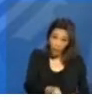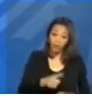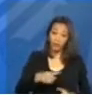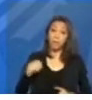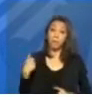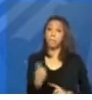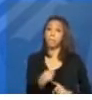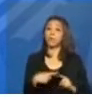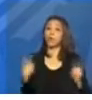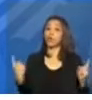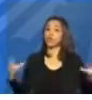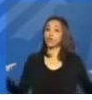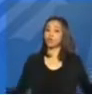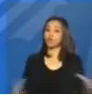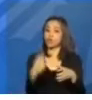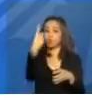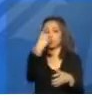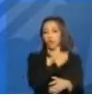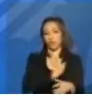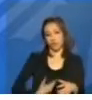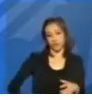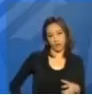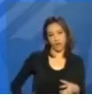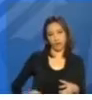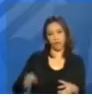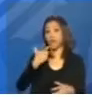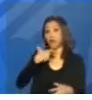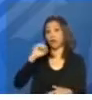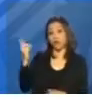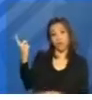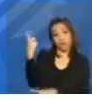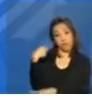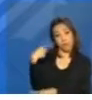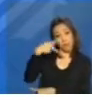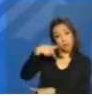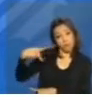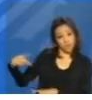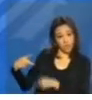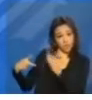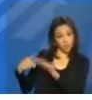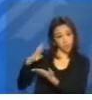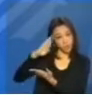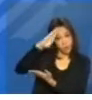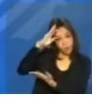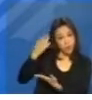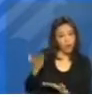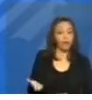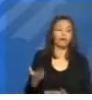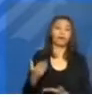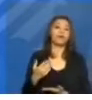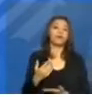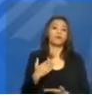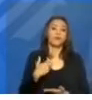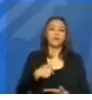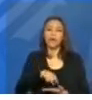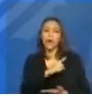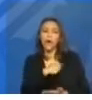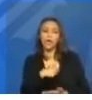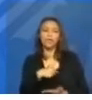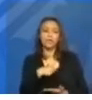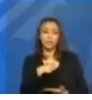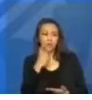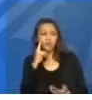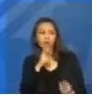só, sob a liderança do presidente Jair Bolsonaro, e todos muito próximos. Nós já nos conhecemos, já tínhamos